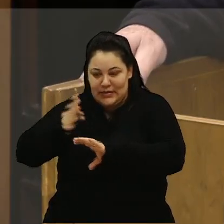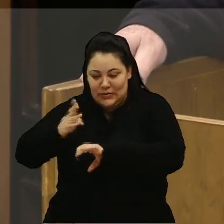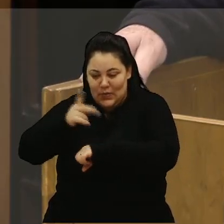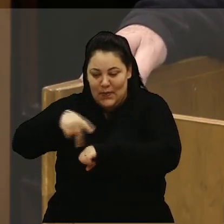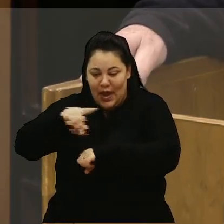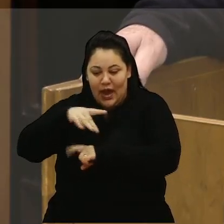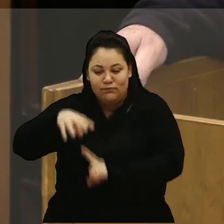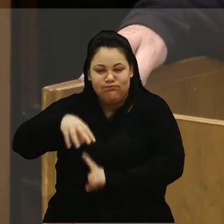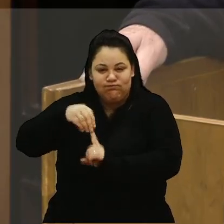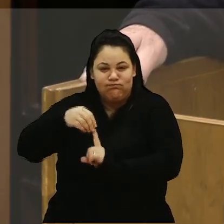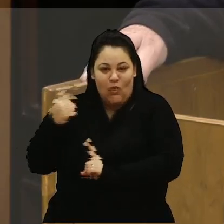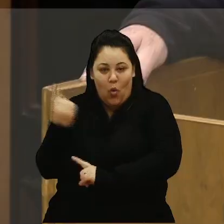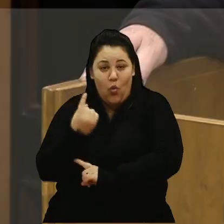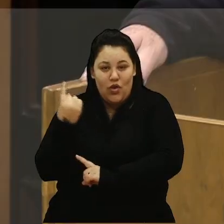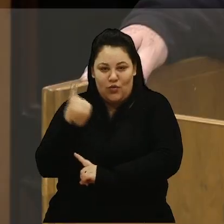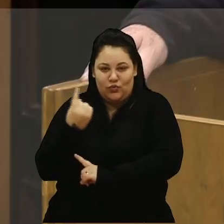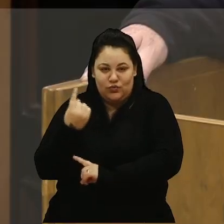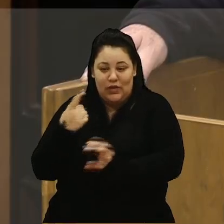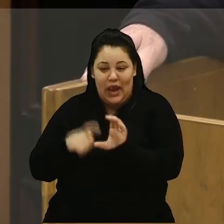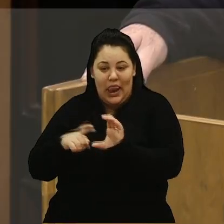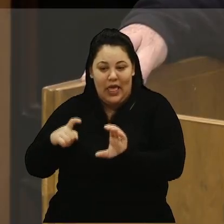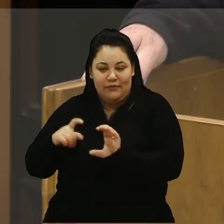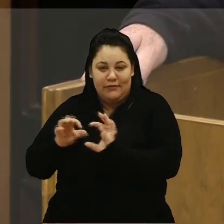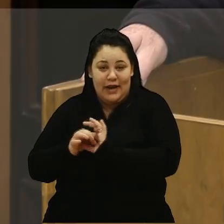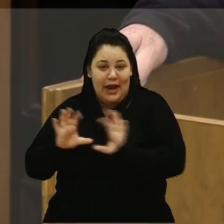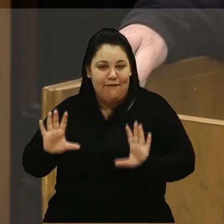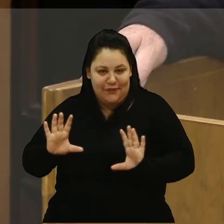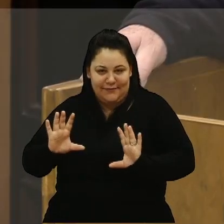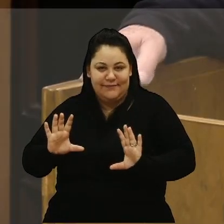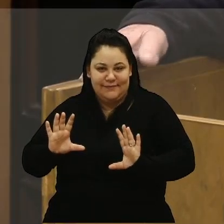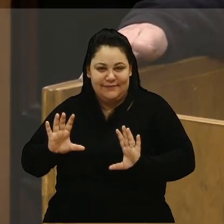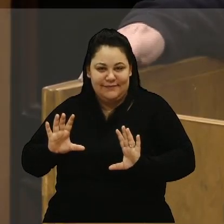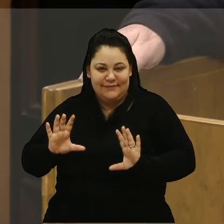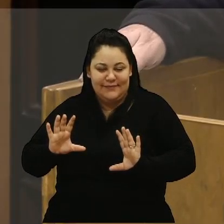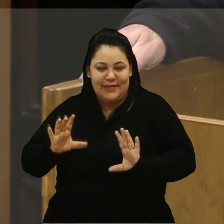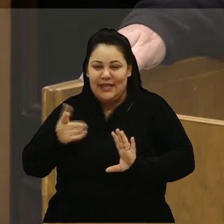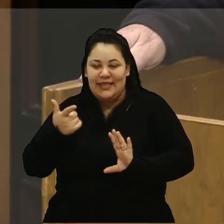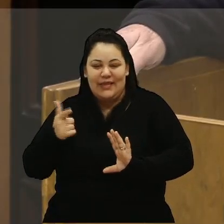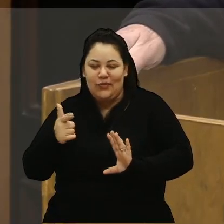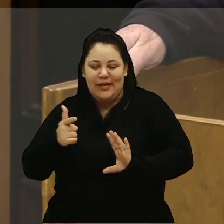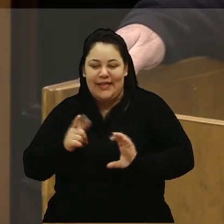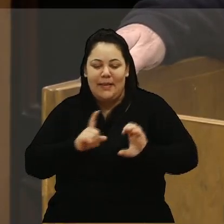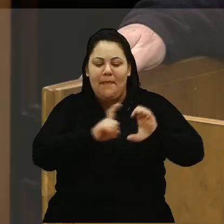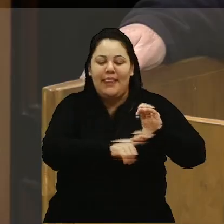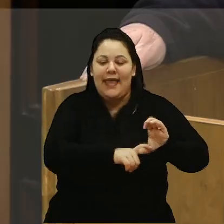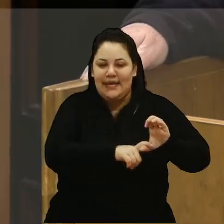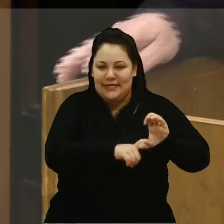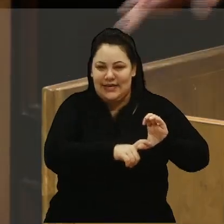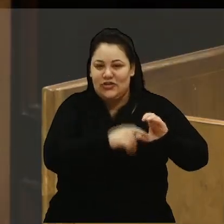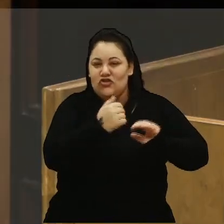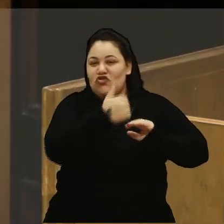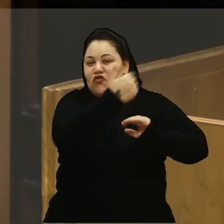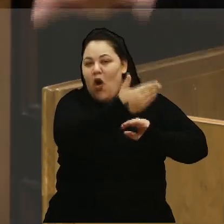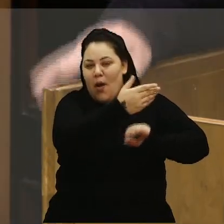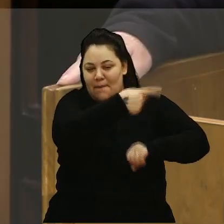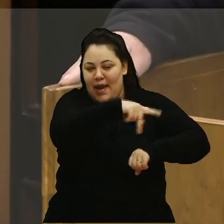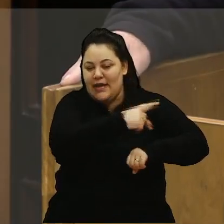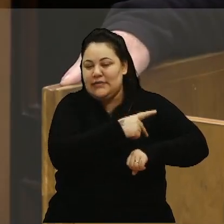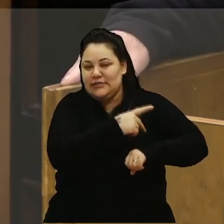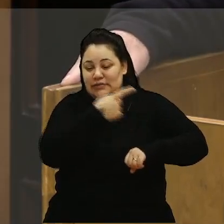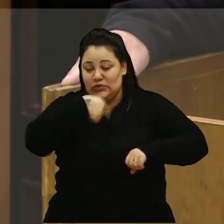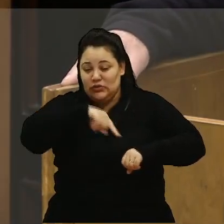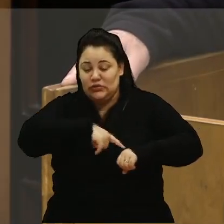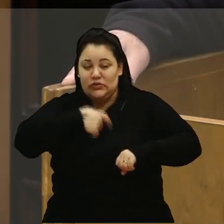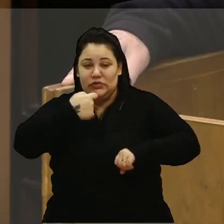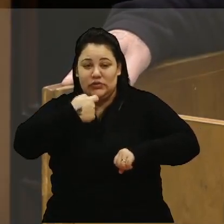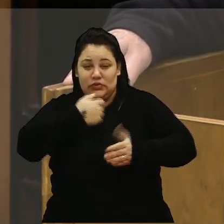interesses internacionais. Passamos a ser, literalmente, uns produtores de mão